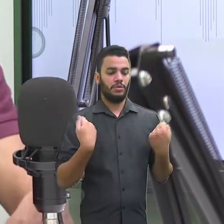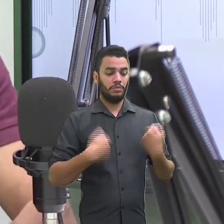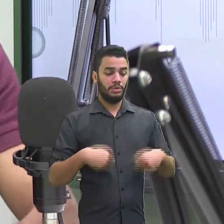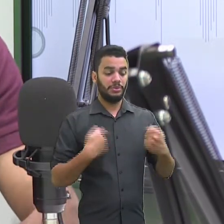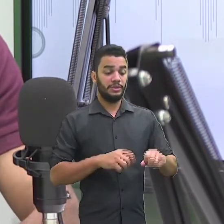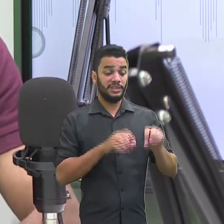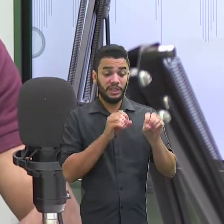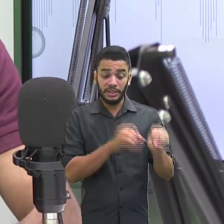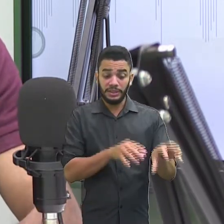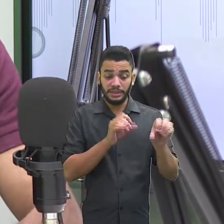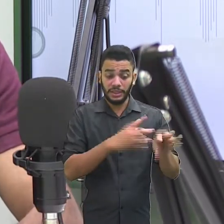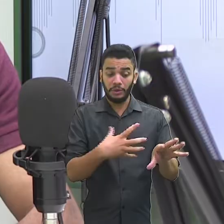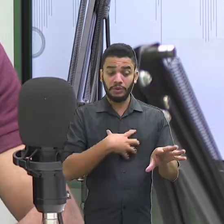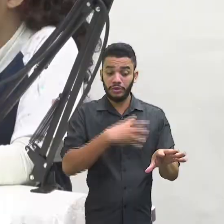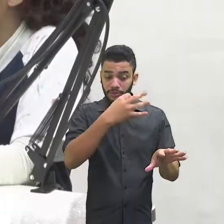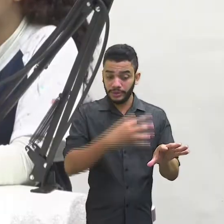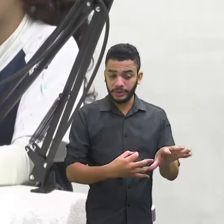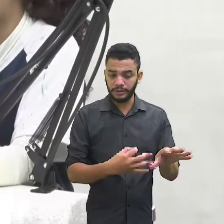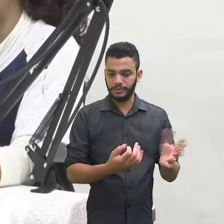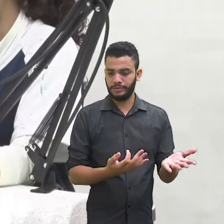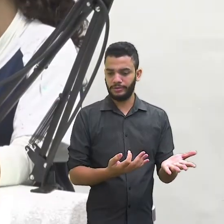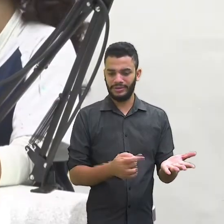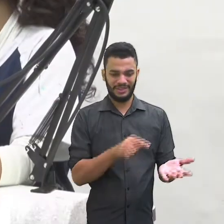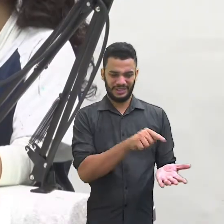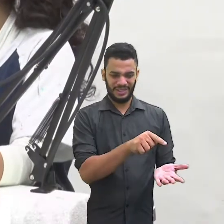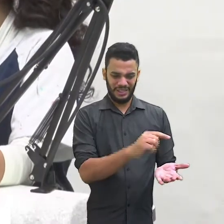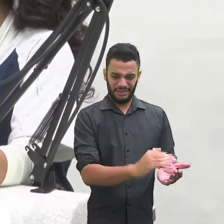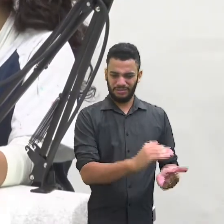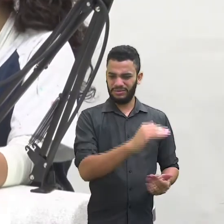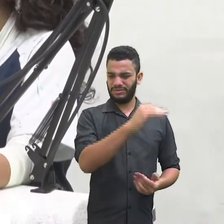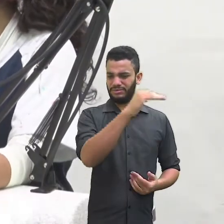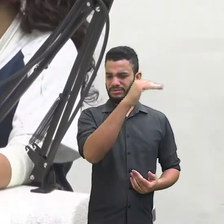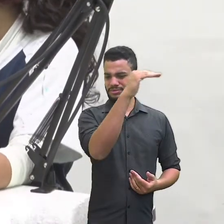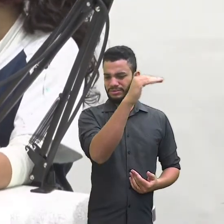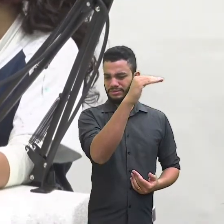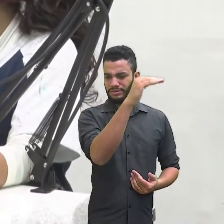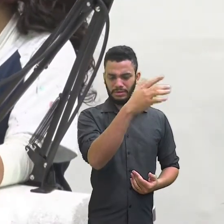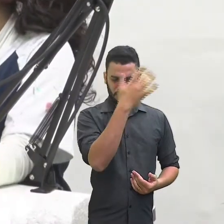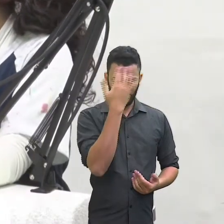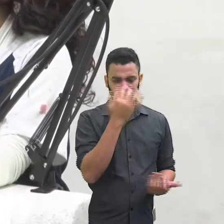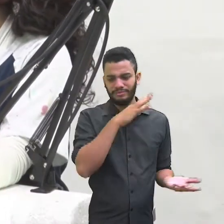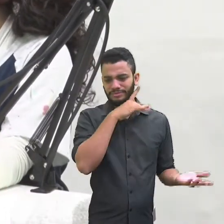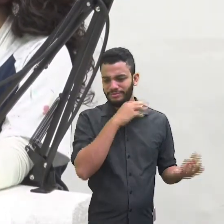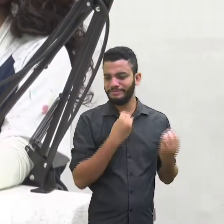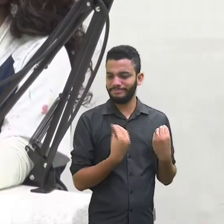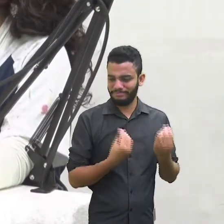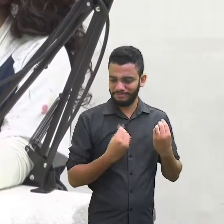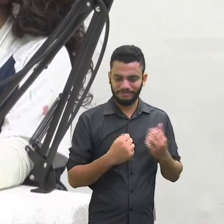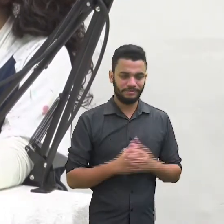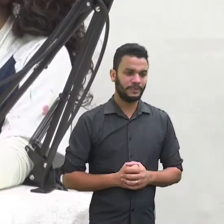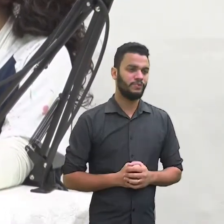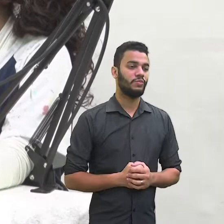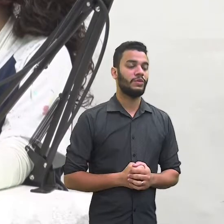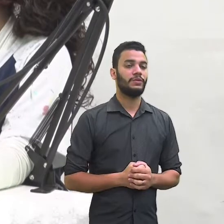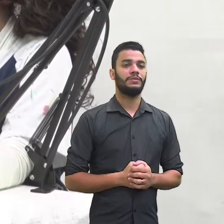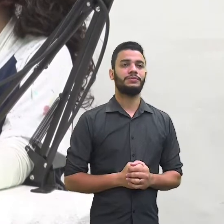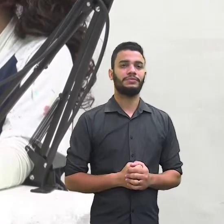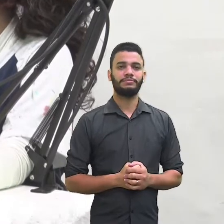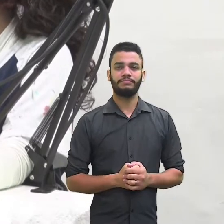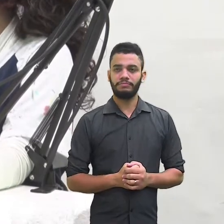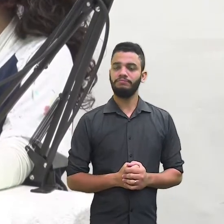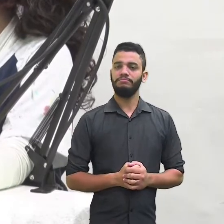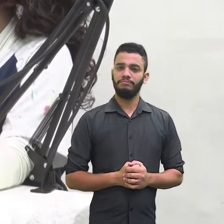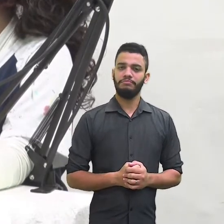pais conduzem os seus filhos. É, a gente tem, dentro das nossas escolas, a gente tem uma visão de